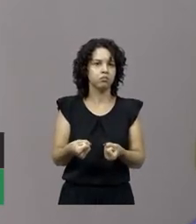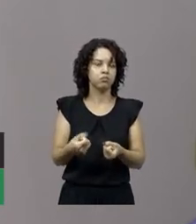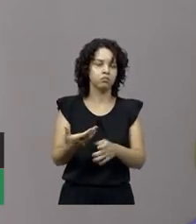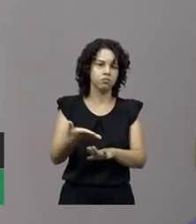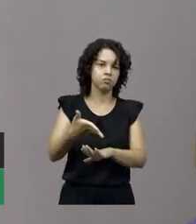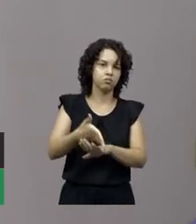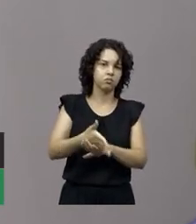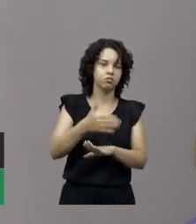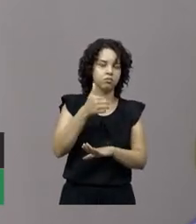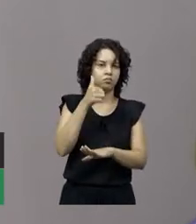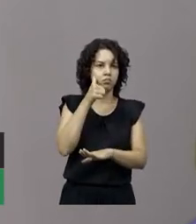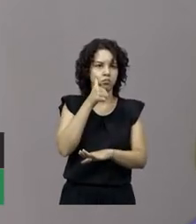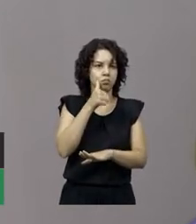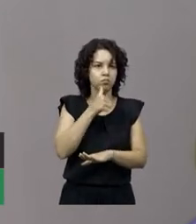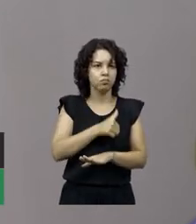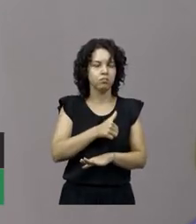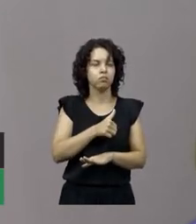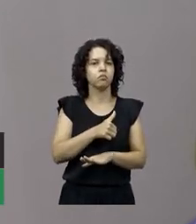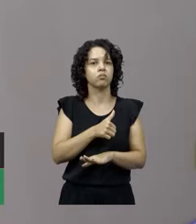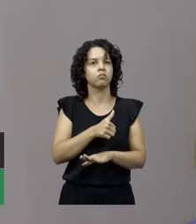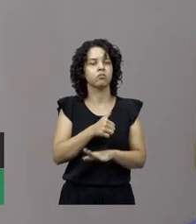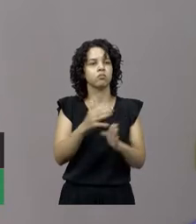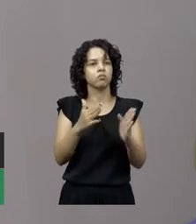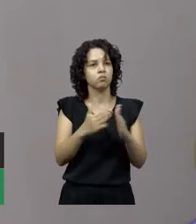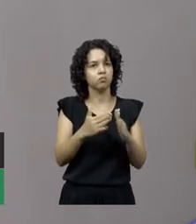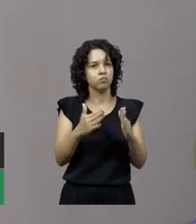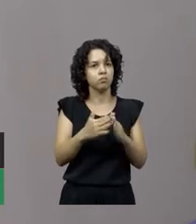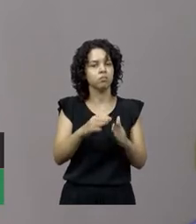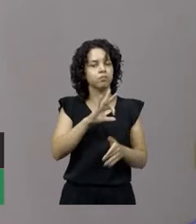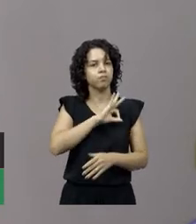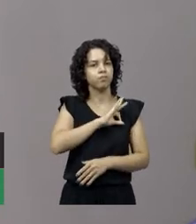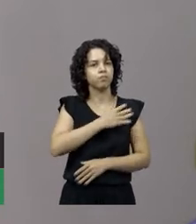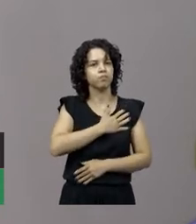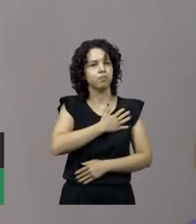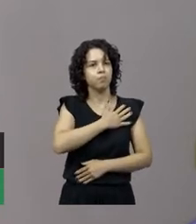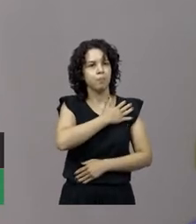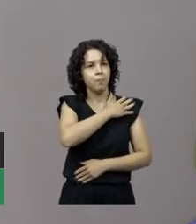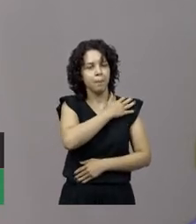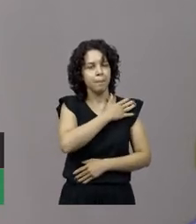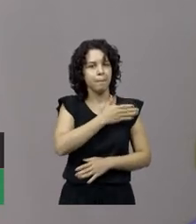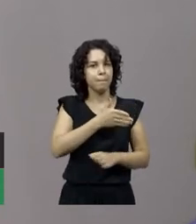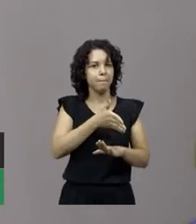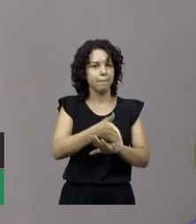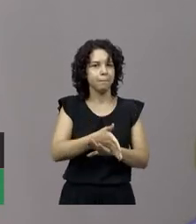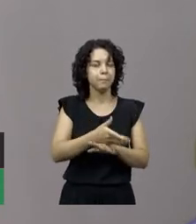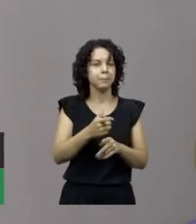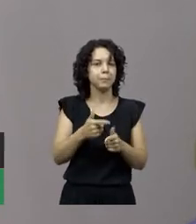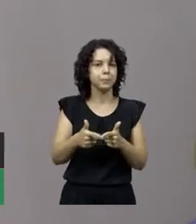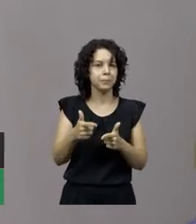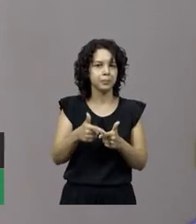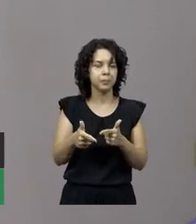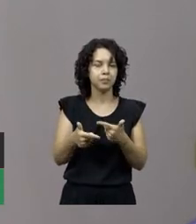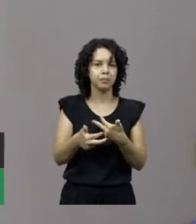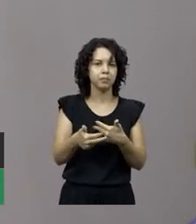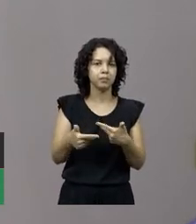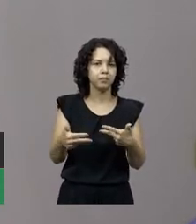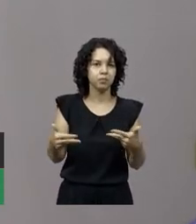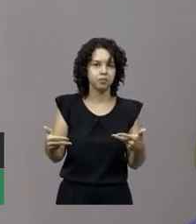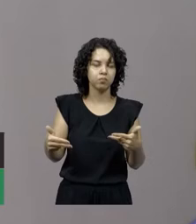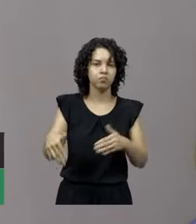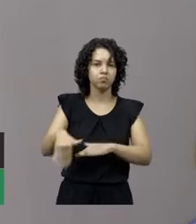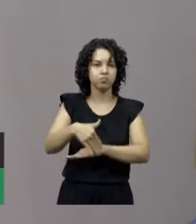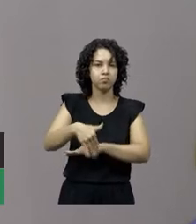casa. O policial militar que enfrenta situações de todo tipo na rua, que pega